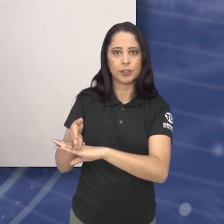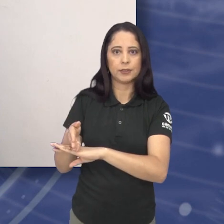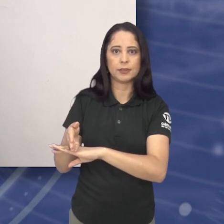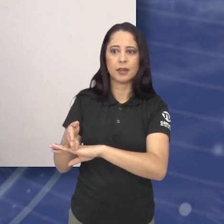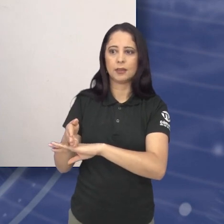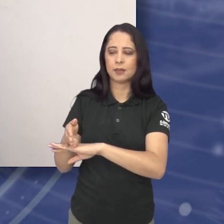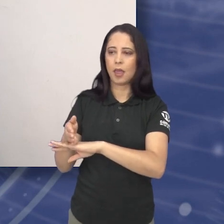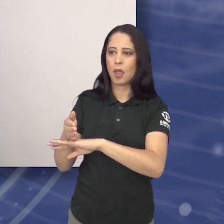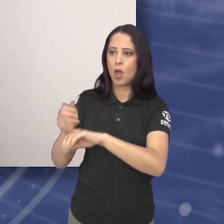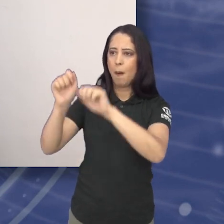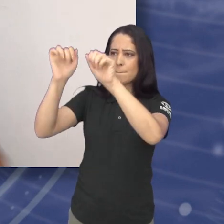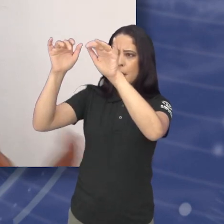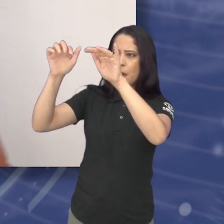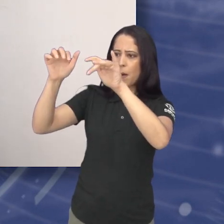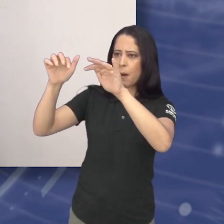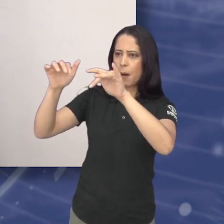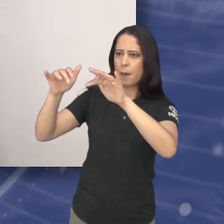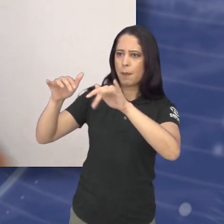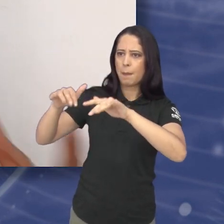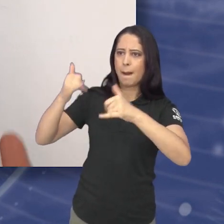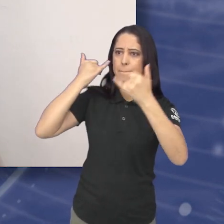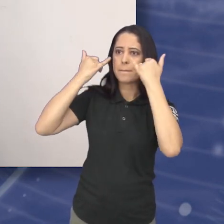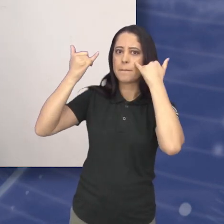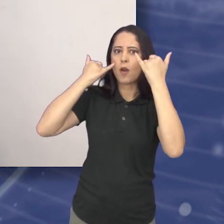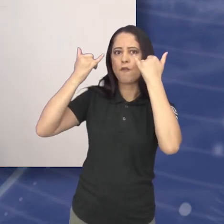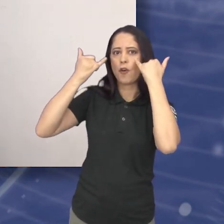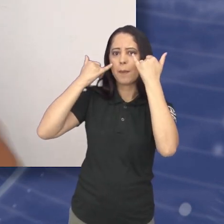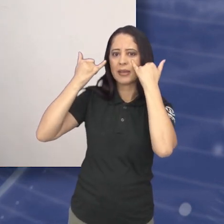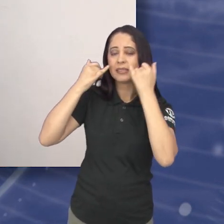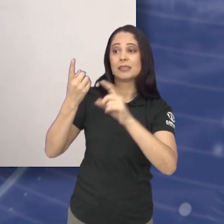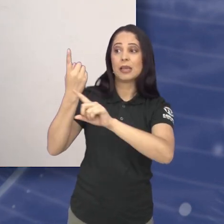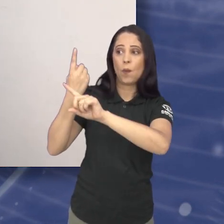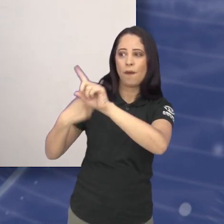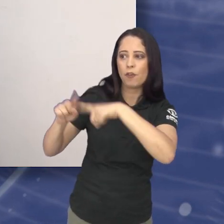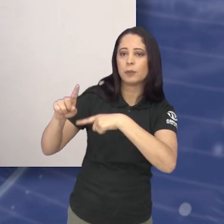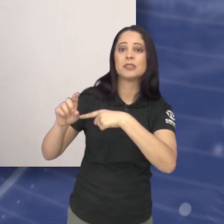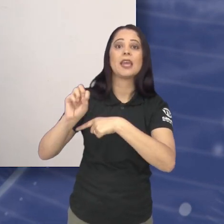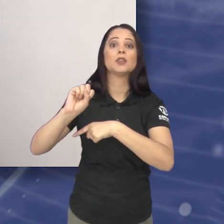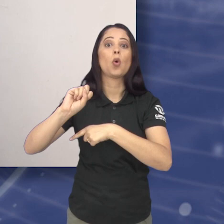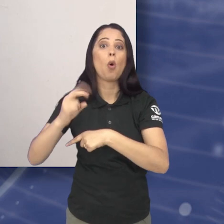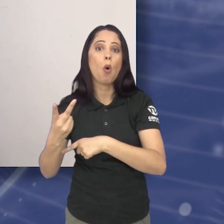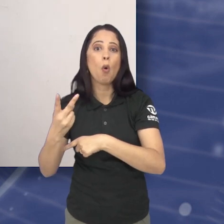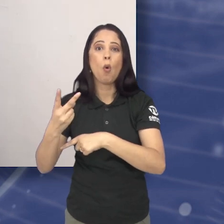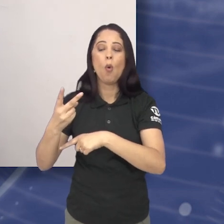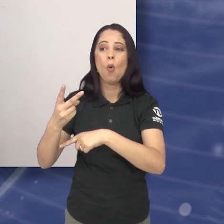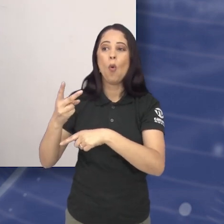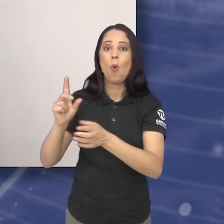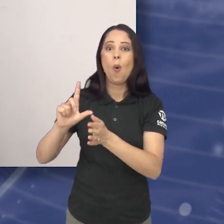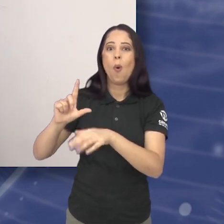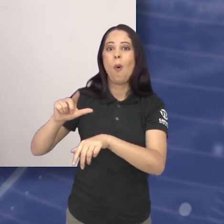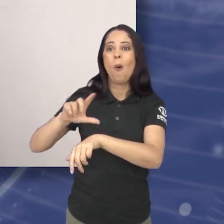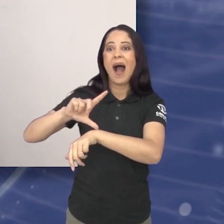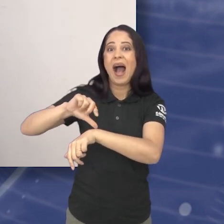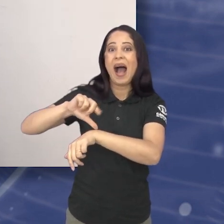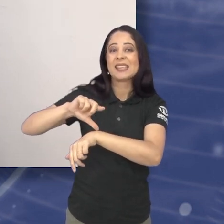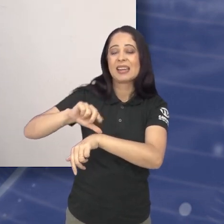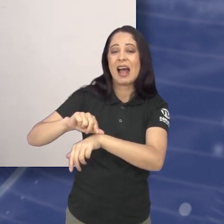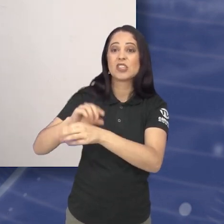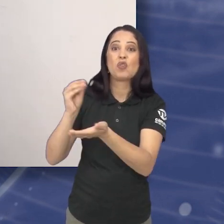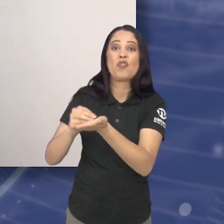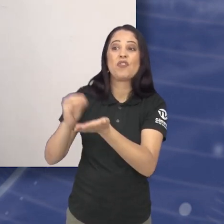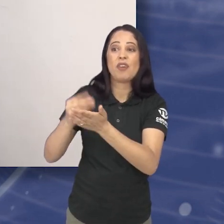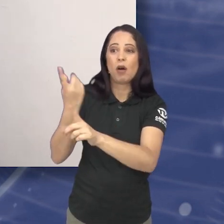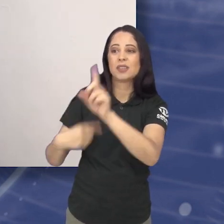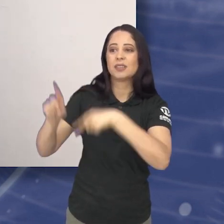de informações, e quando você procura sobre desenvolvimento, atraso no desenvolvimento, uma das primeiras coisas que aparece